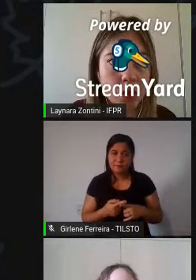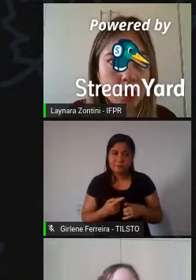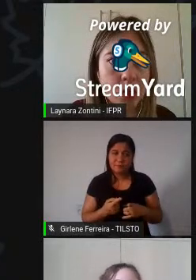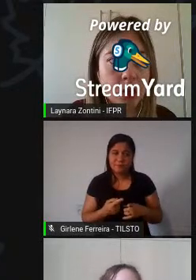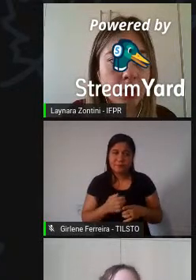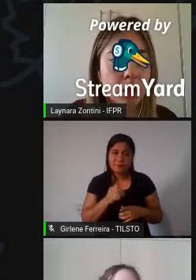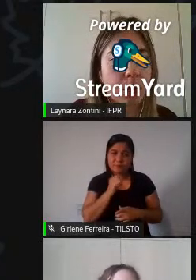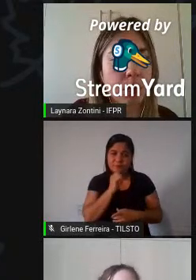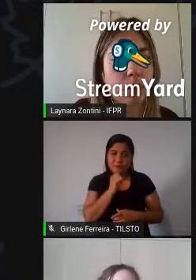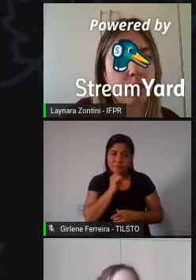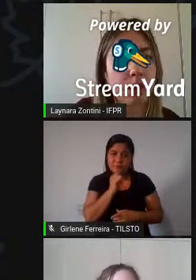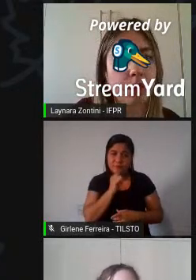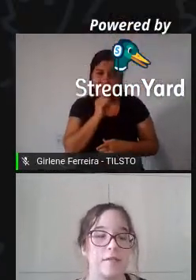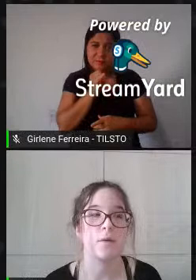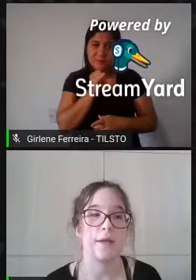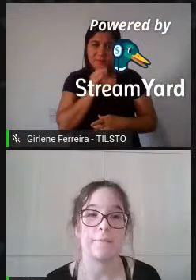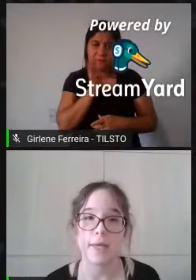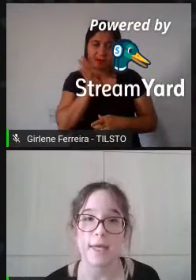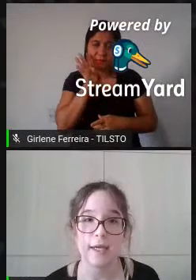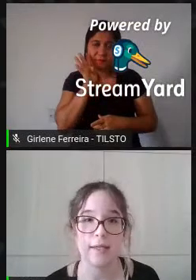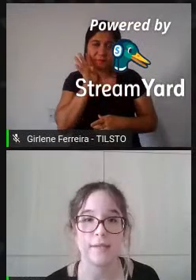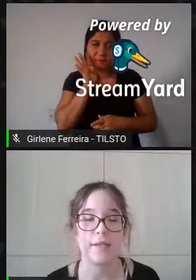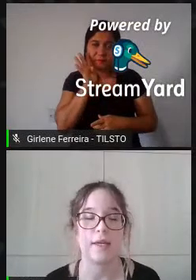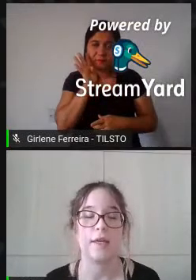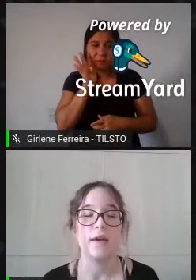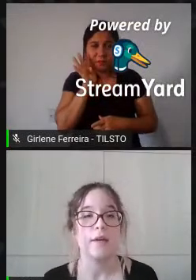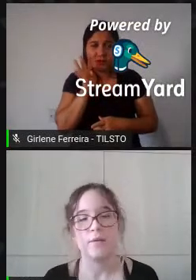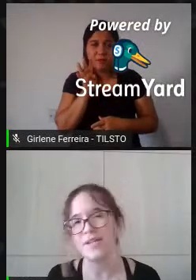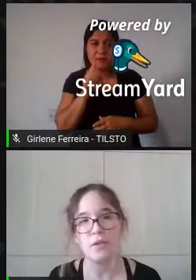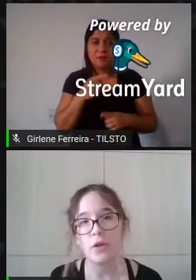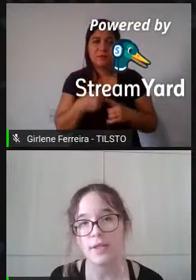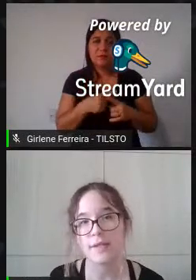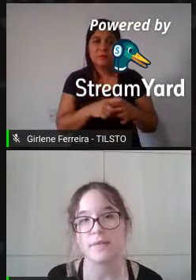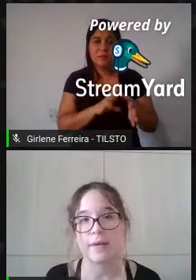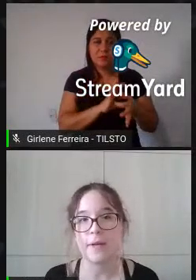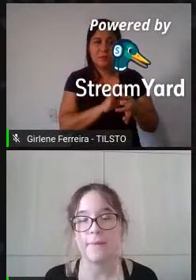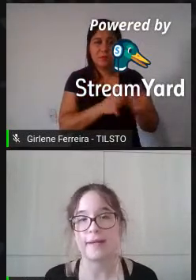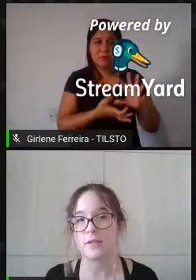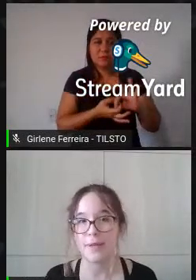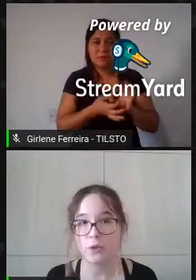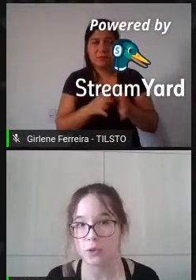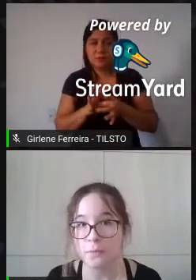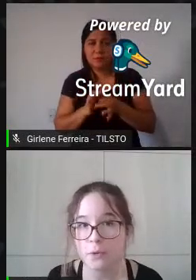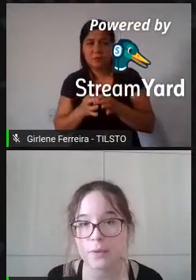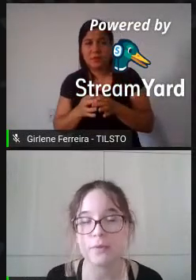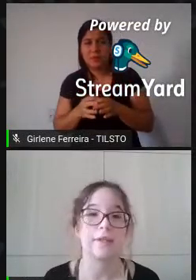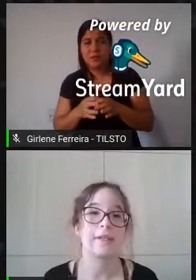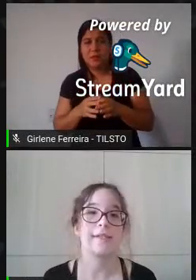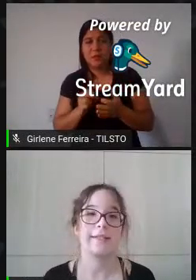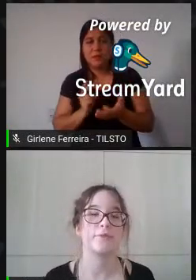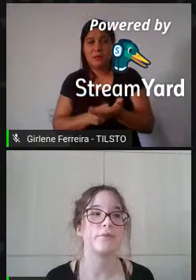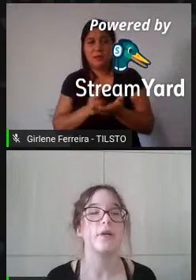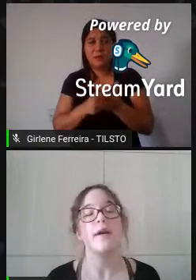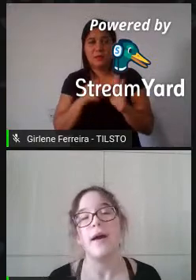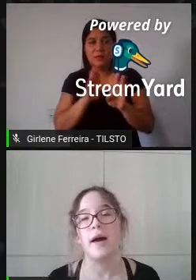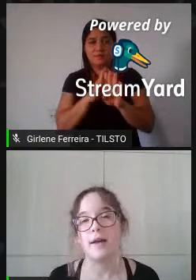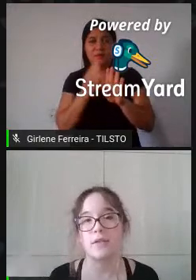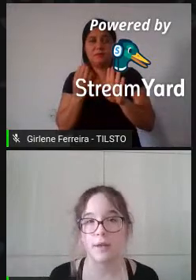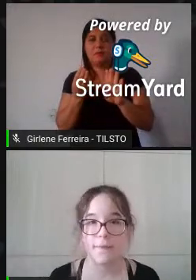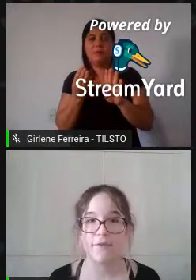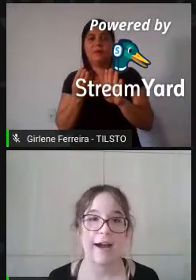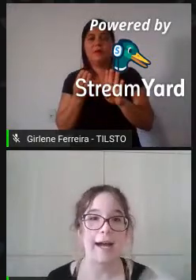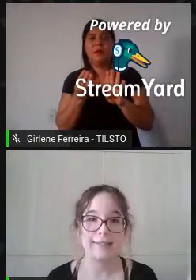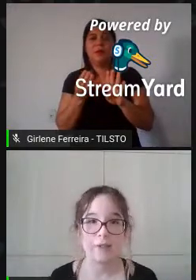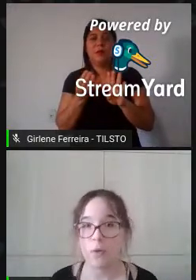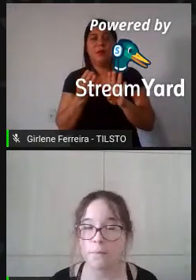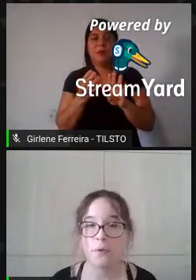mas eu mesmo assim acho muito legal porque as Olimpíadas e quase todas são sempre abertas para todo o público, sendo